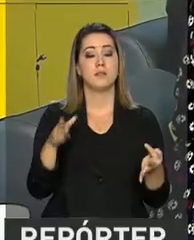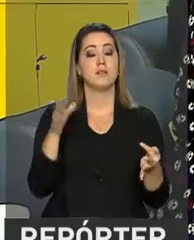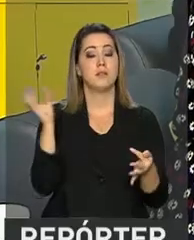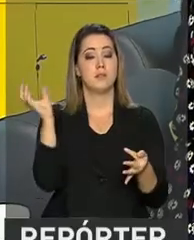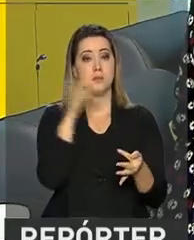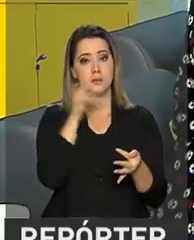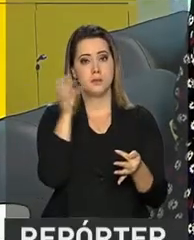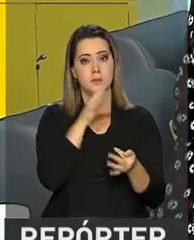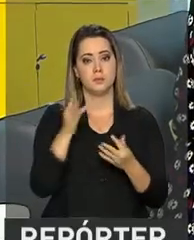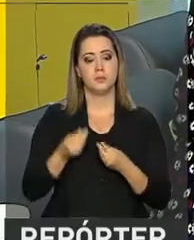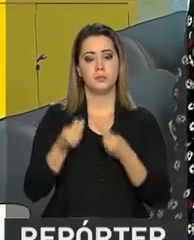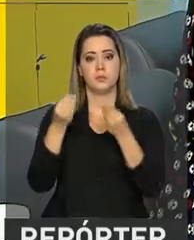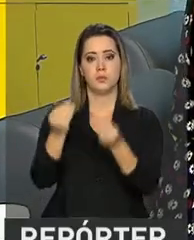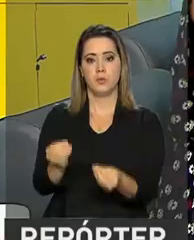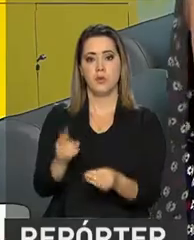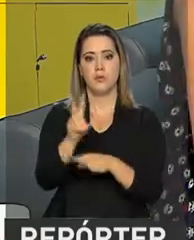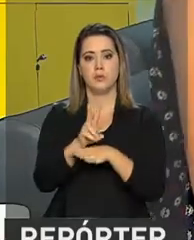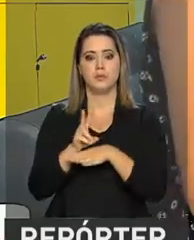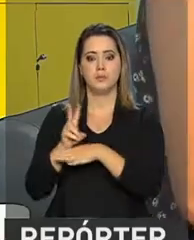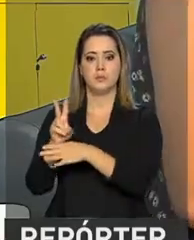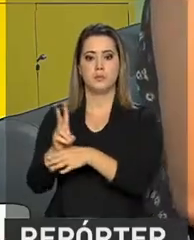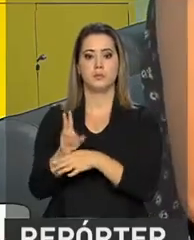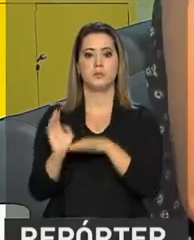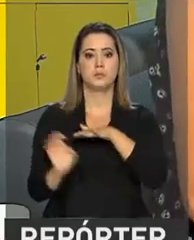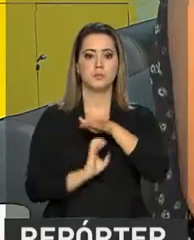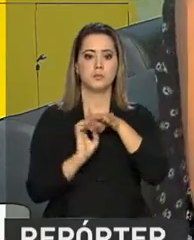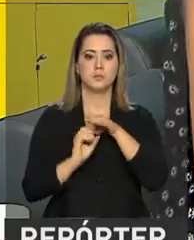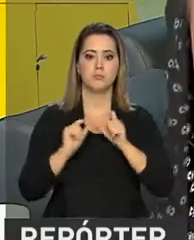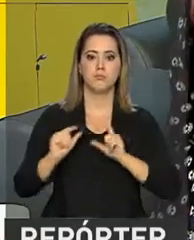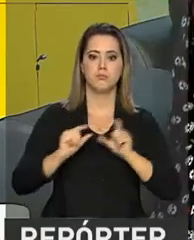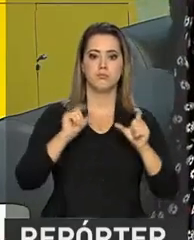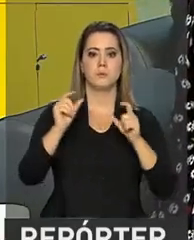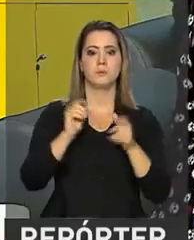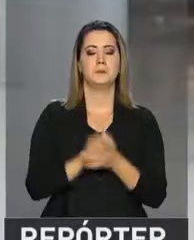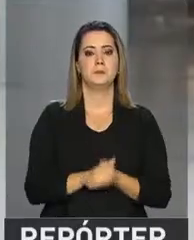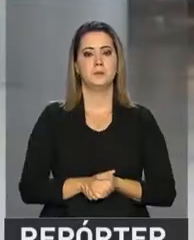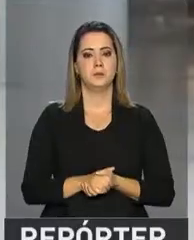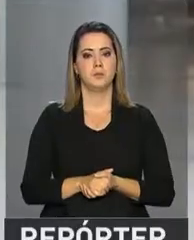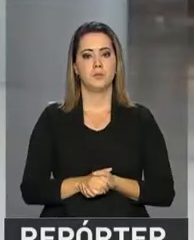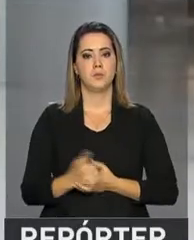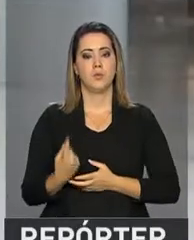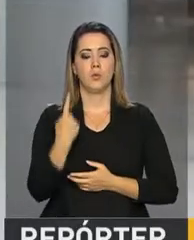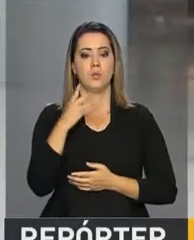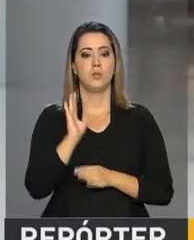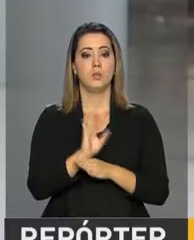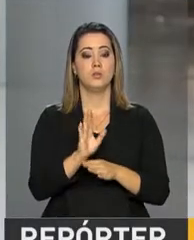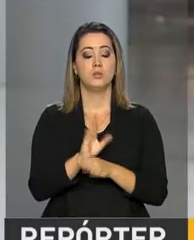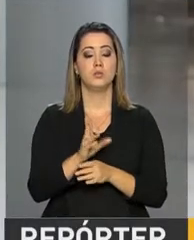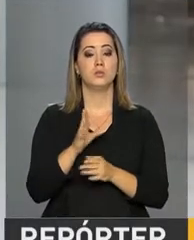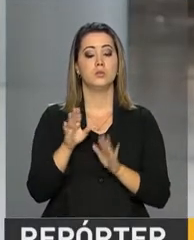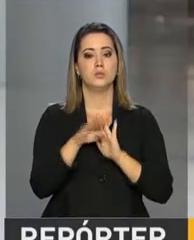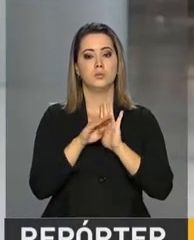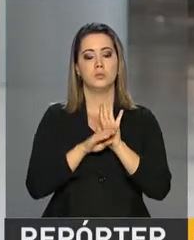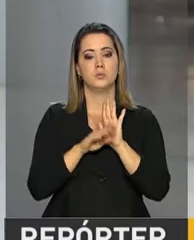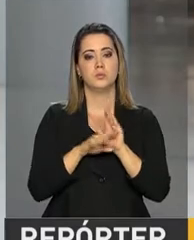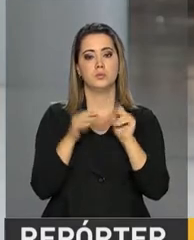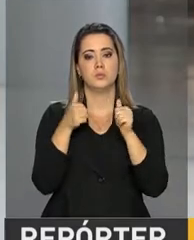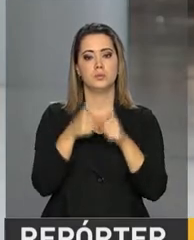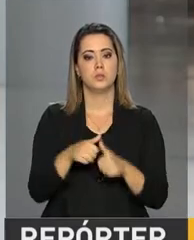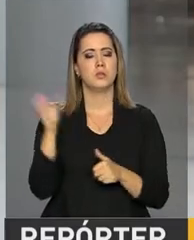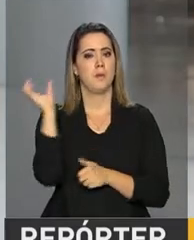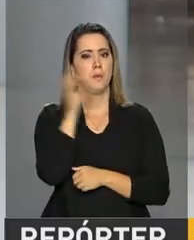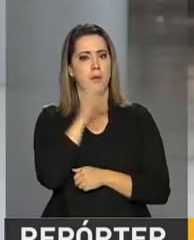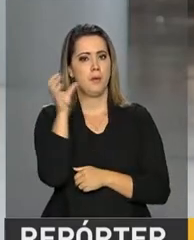concessão de crédito para micro pequenas e médias empresas um dos benefícios do programa está na